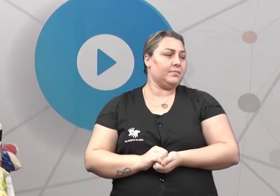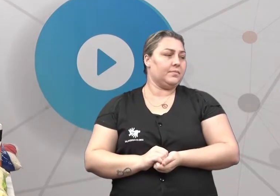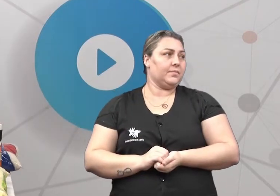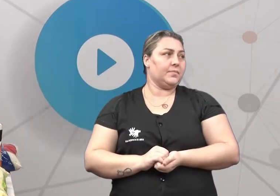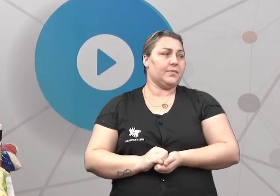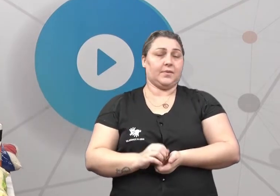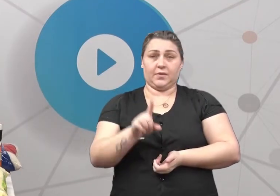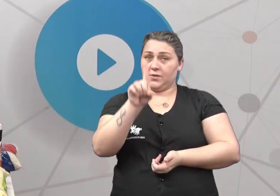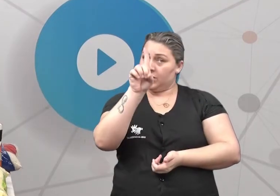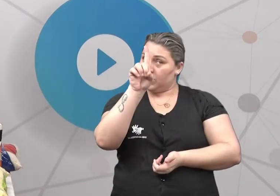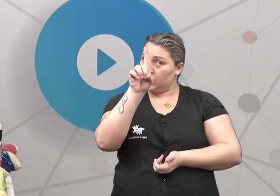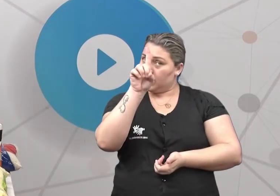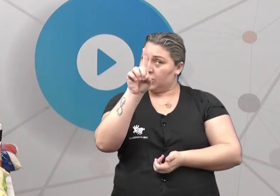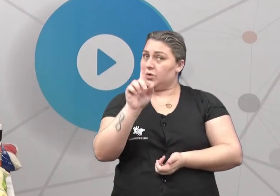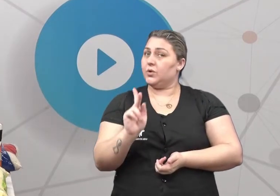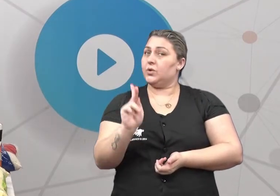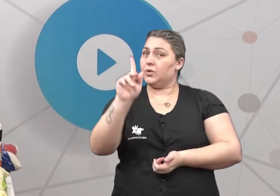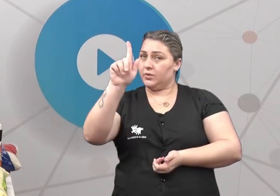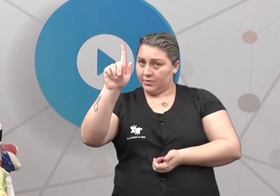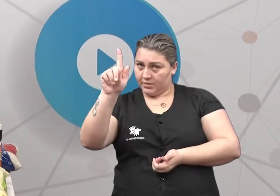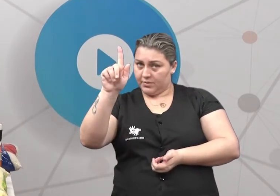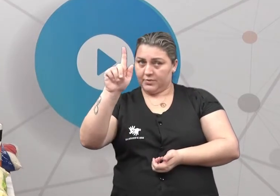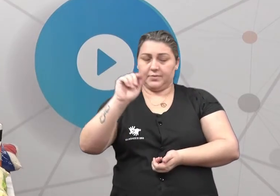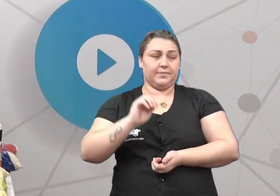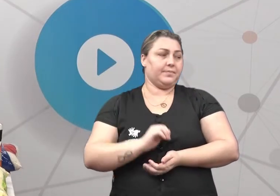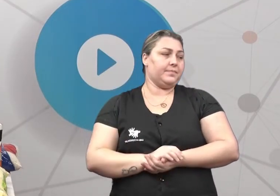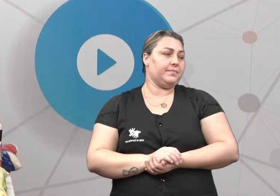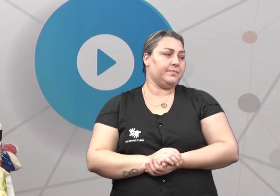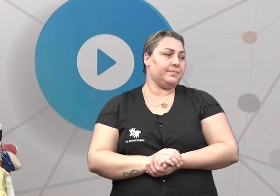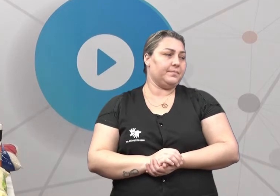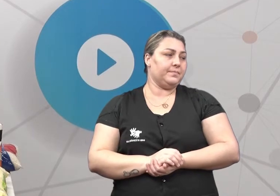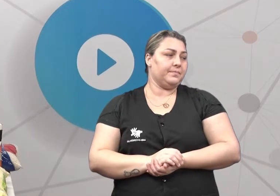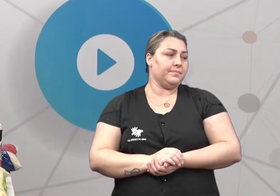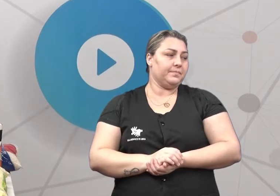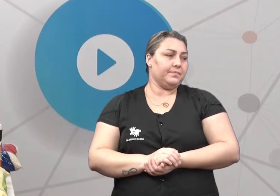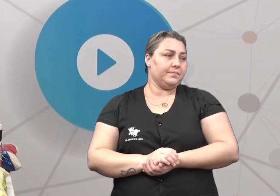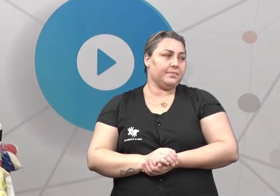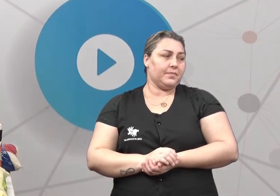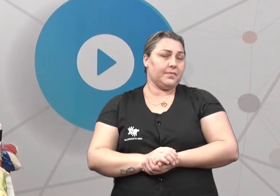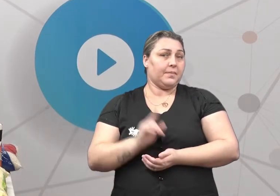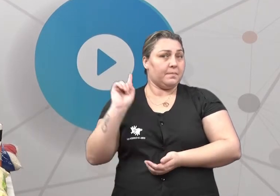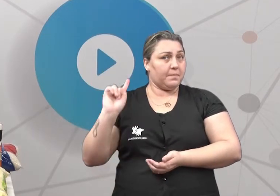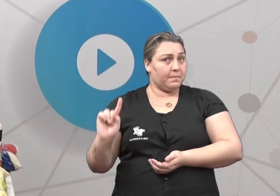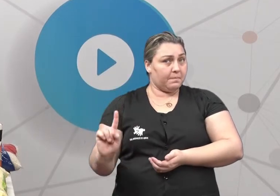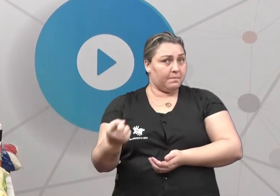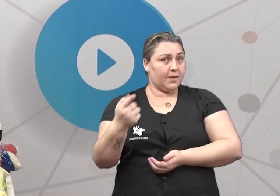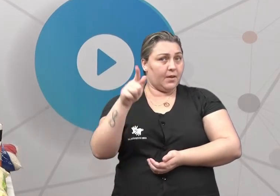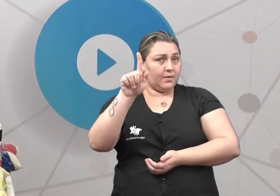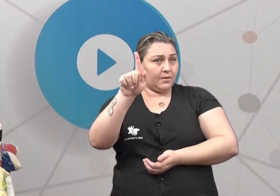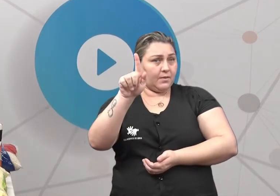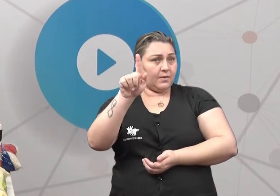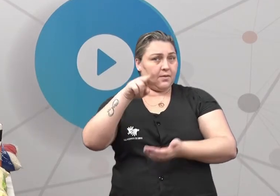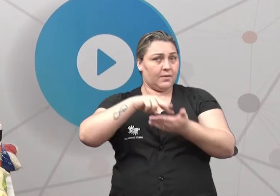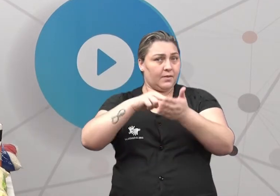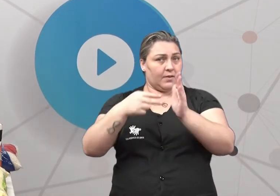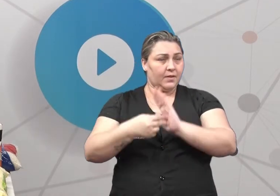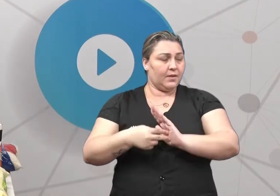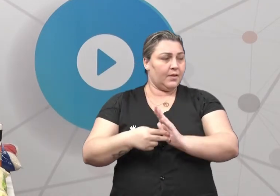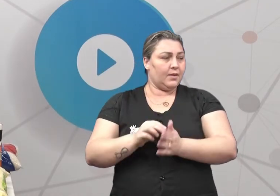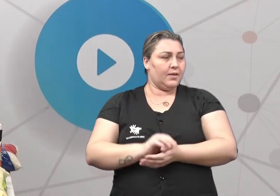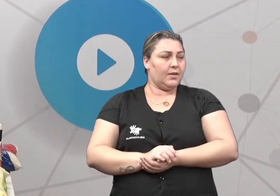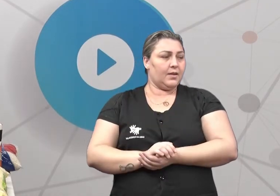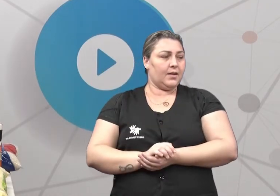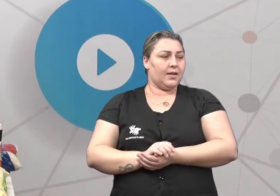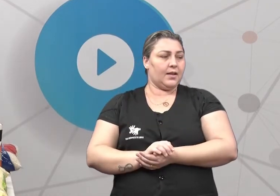de 1 quilo, né? Aqui dentro eu tenho 1 quilo, né? Que é 1000 gramas, né? Se